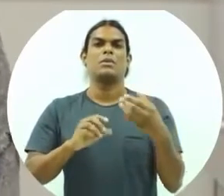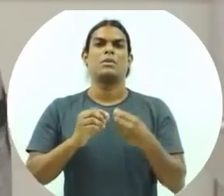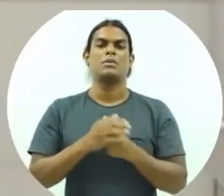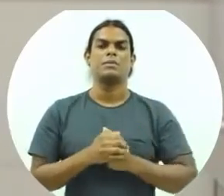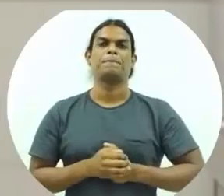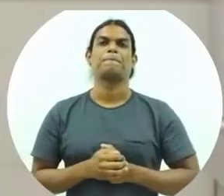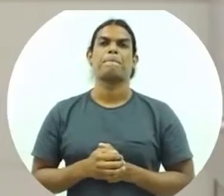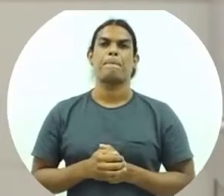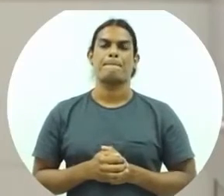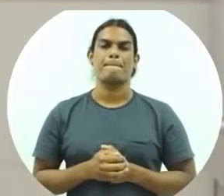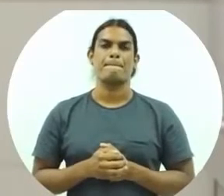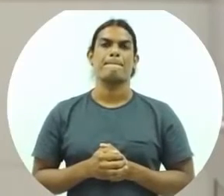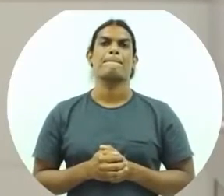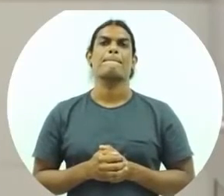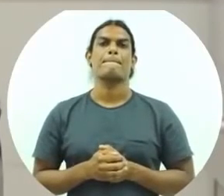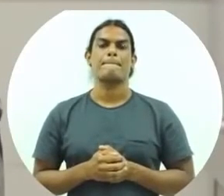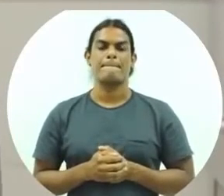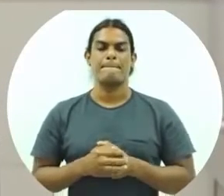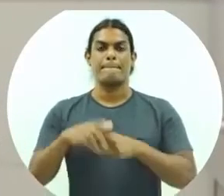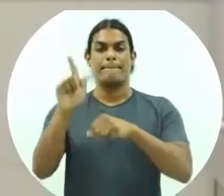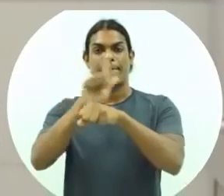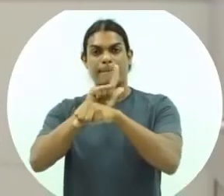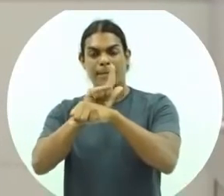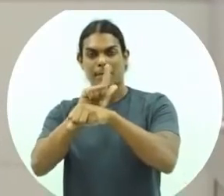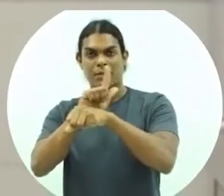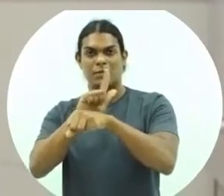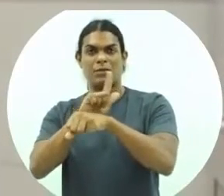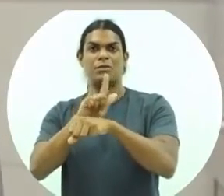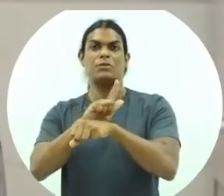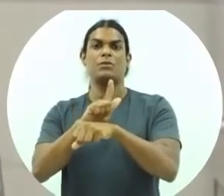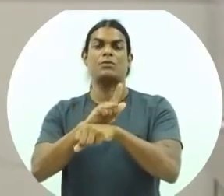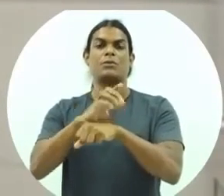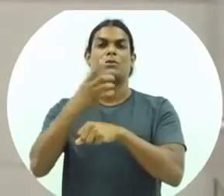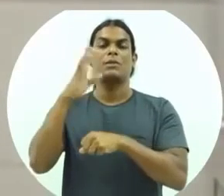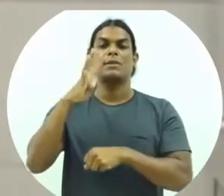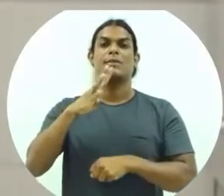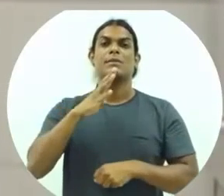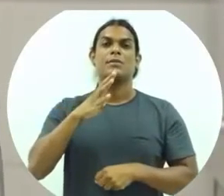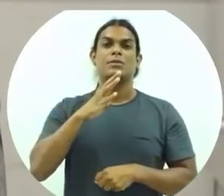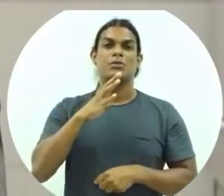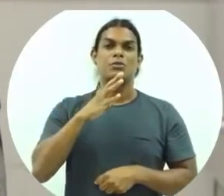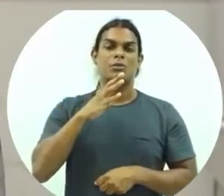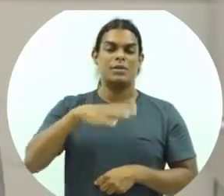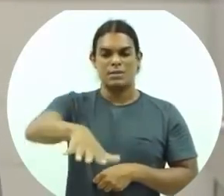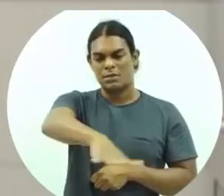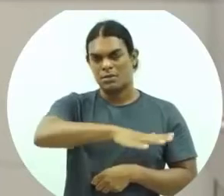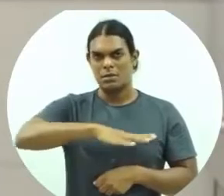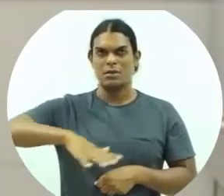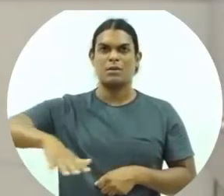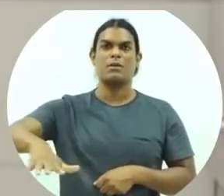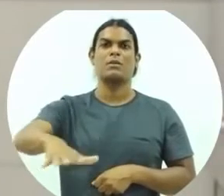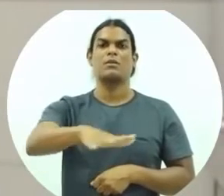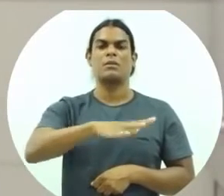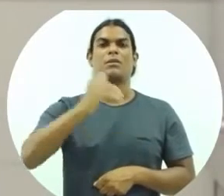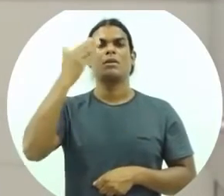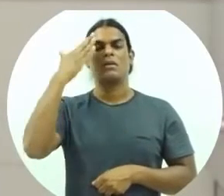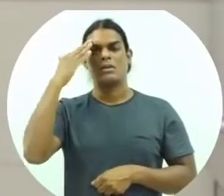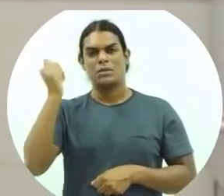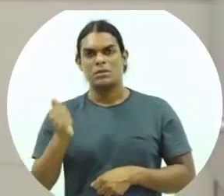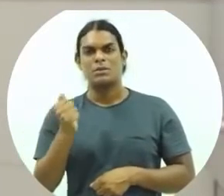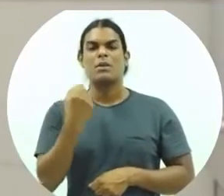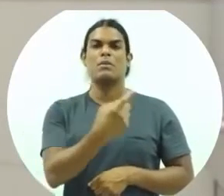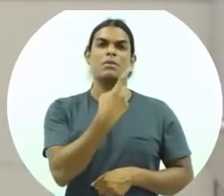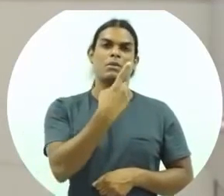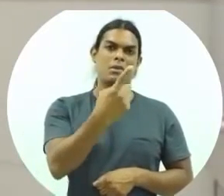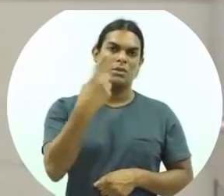estão alcançando. O avaliador, no caso o gestor, ele conhece muito bem a área, ele sabe o